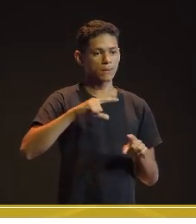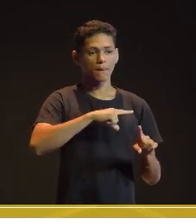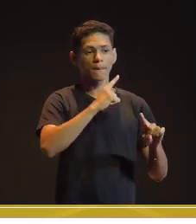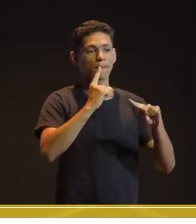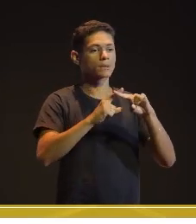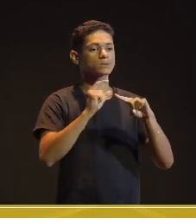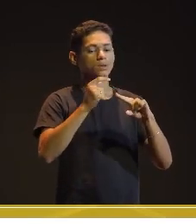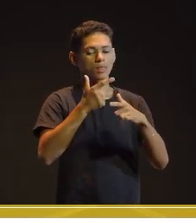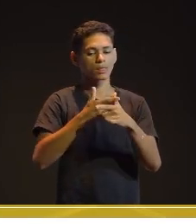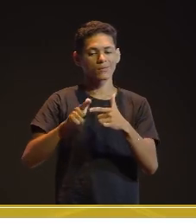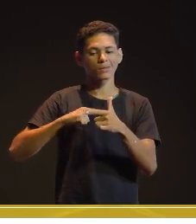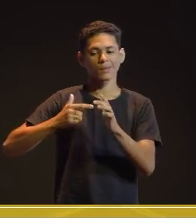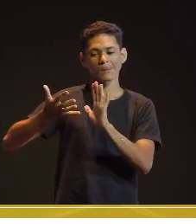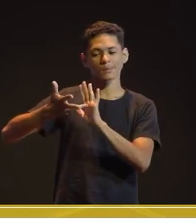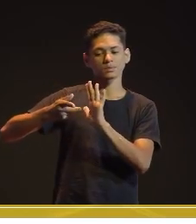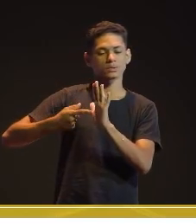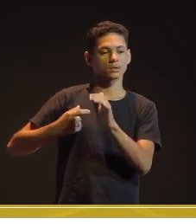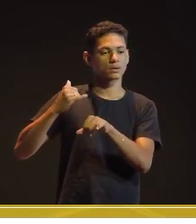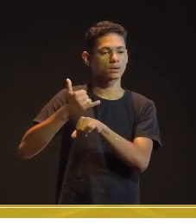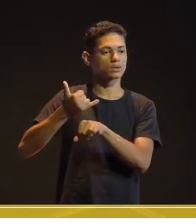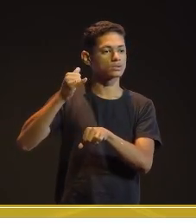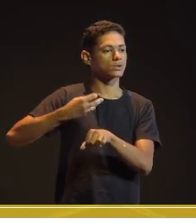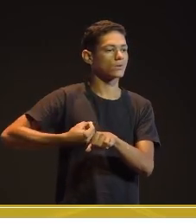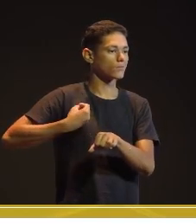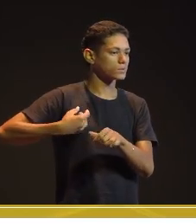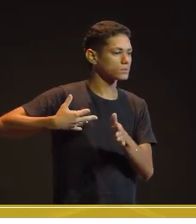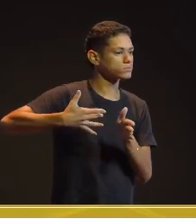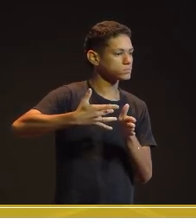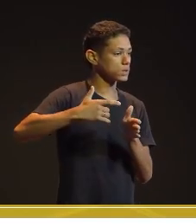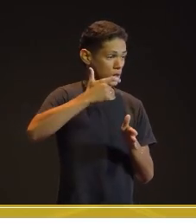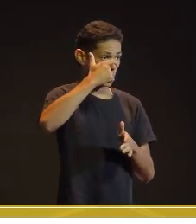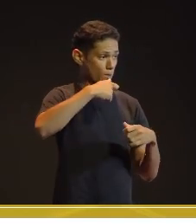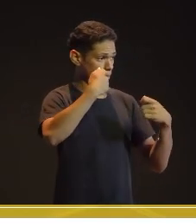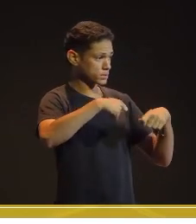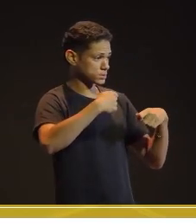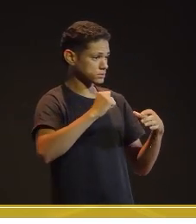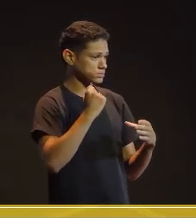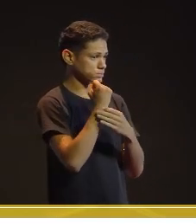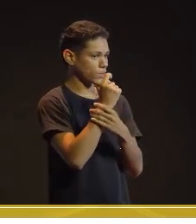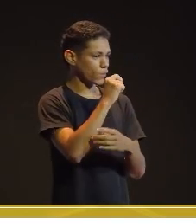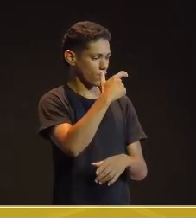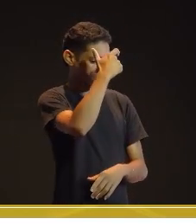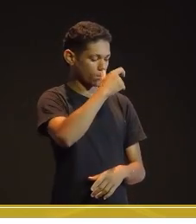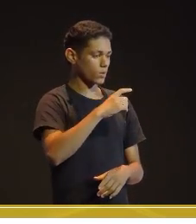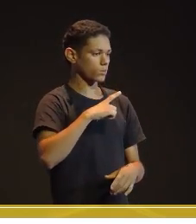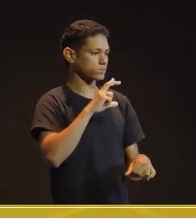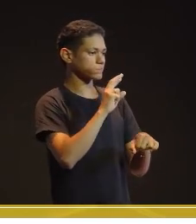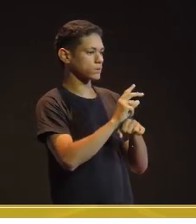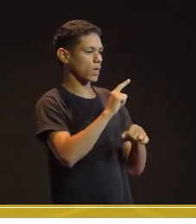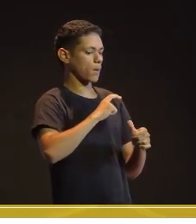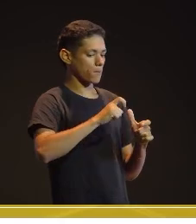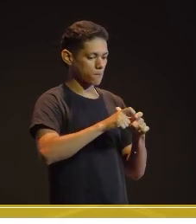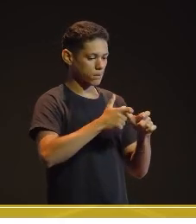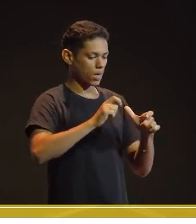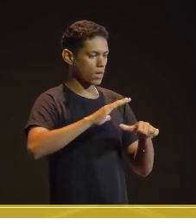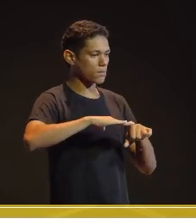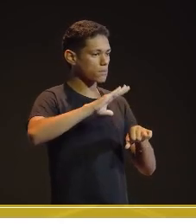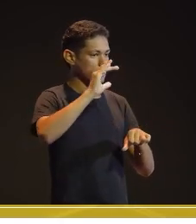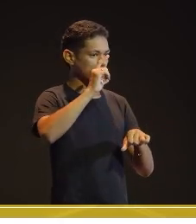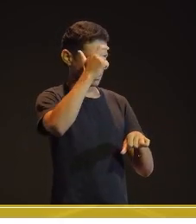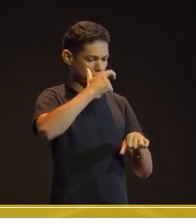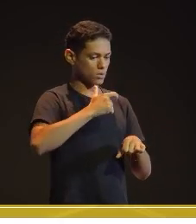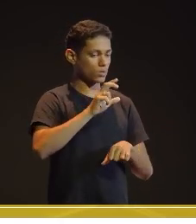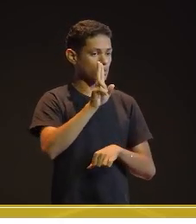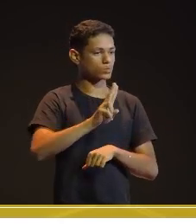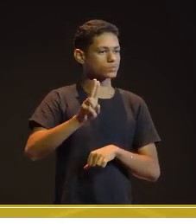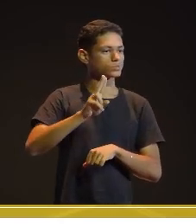gente? Pela produção de energia na vida útil. Então, eu preciso assegurar que meu denominador seja o quê? O maior possível para o